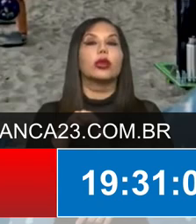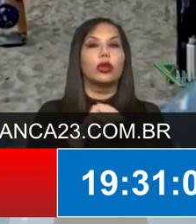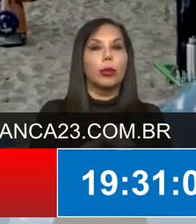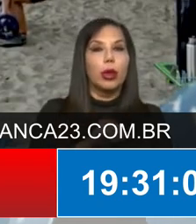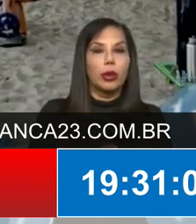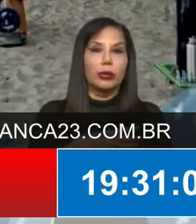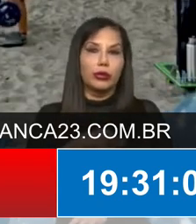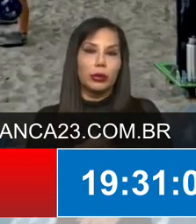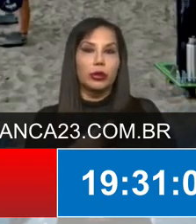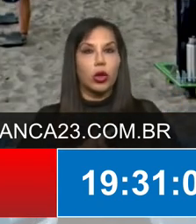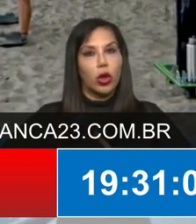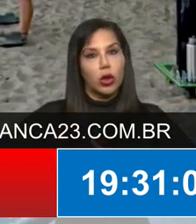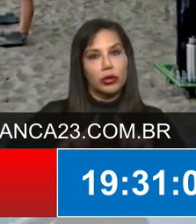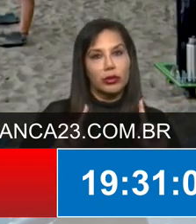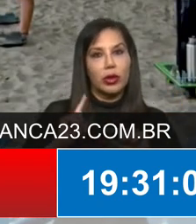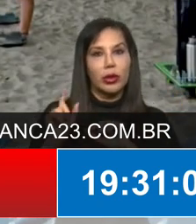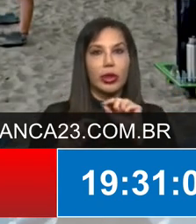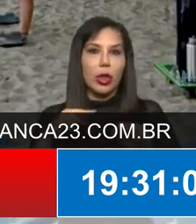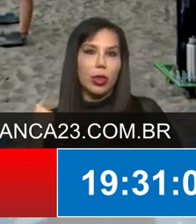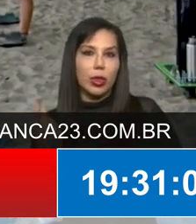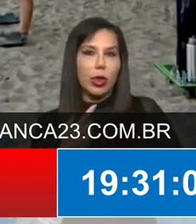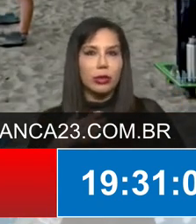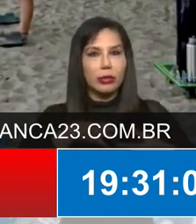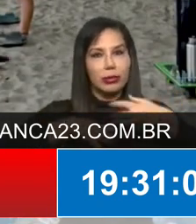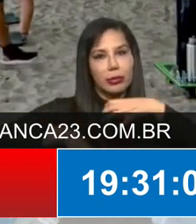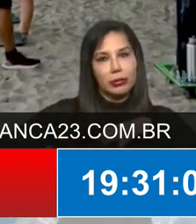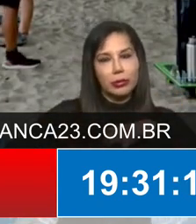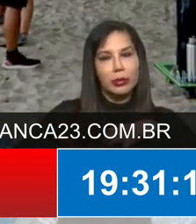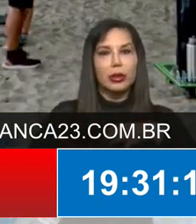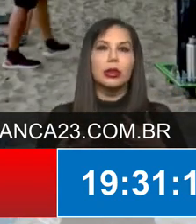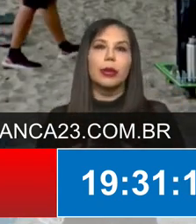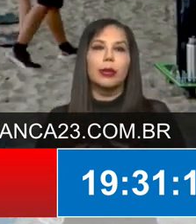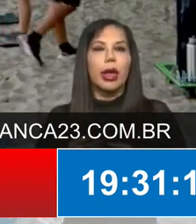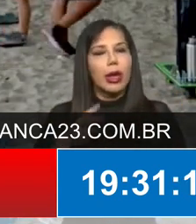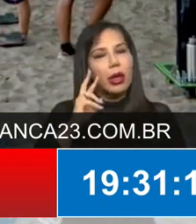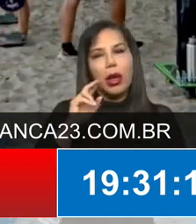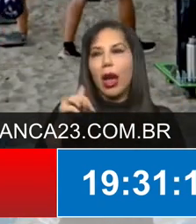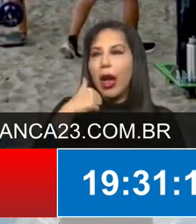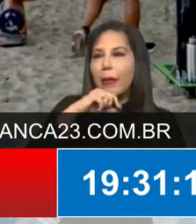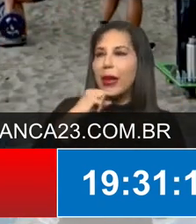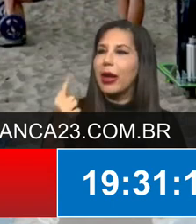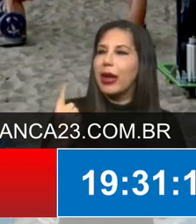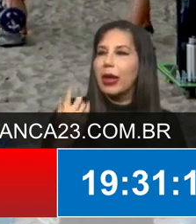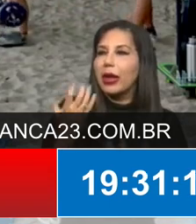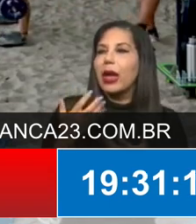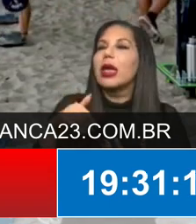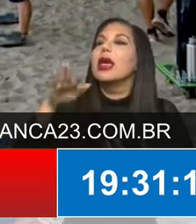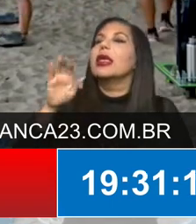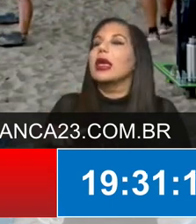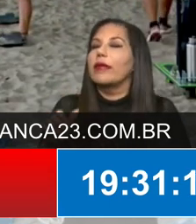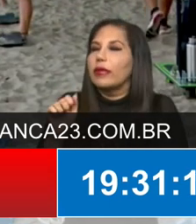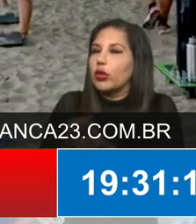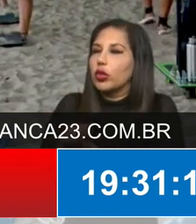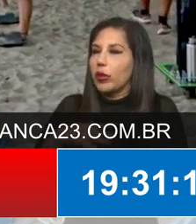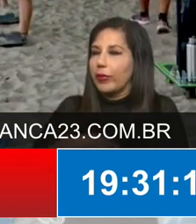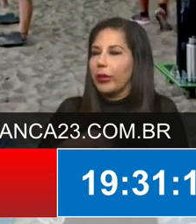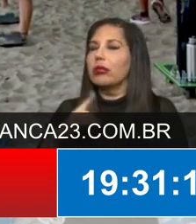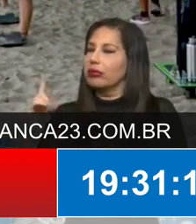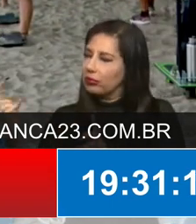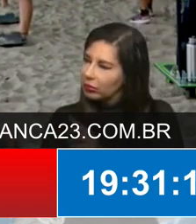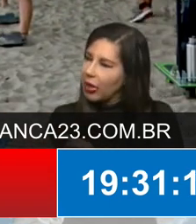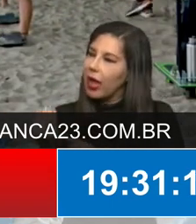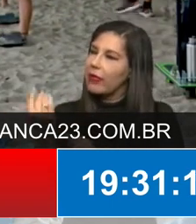grande diferencial acho que é a nossa empatia e o olhar para essa mãe que tá chegando né Um Olhar acolhedor que ela se sinta